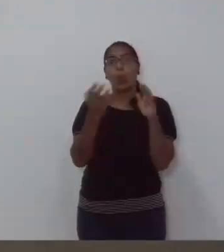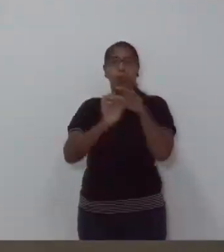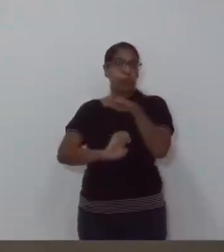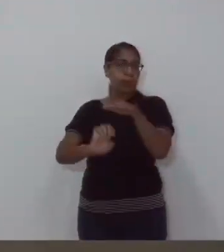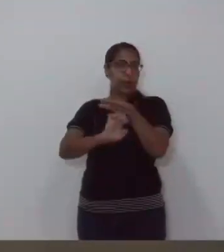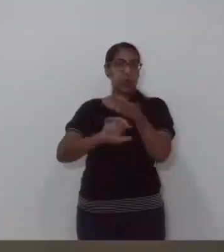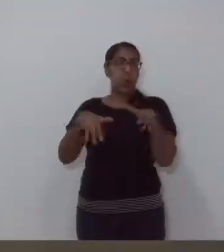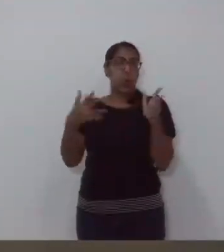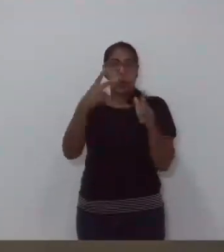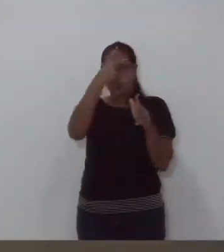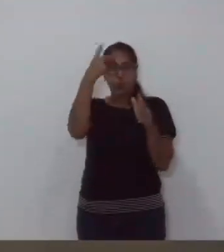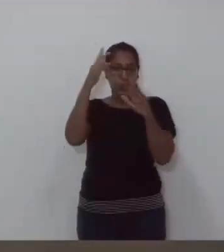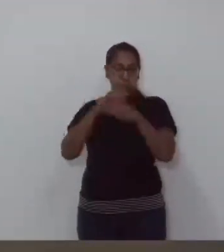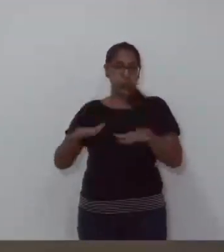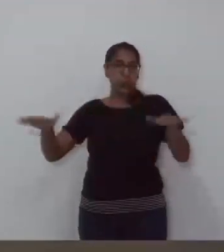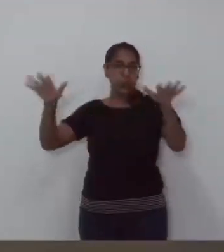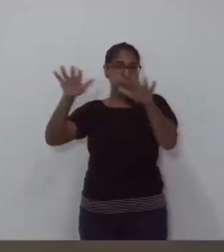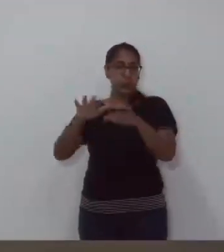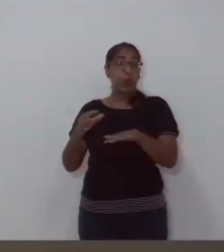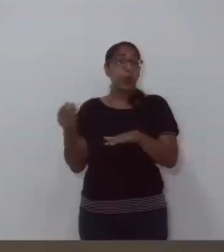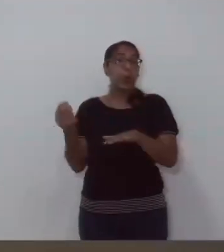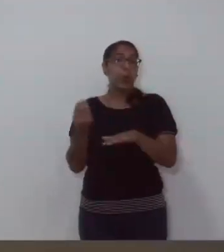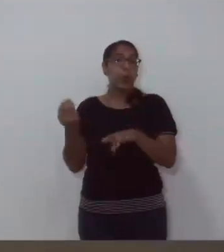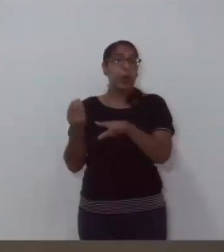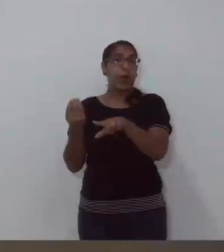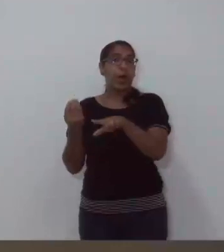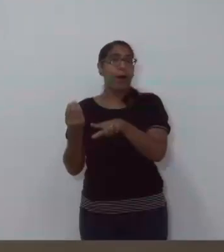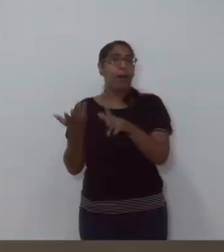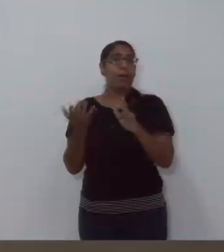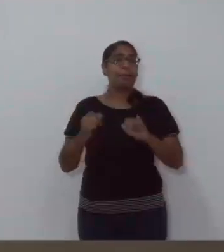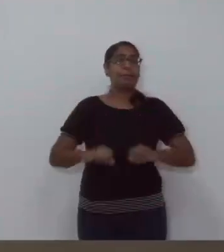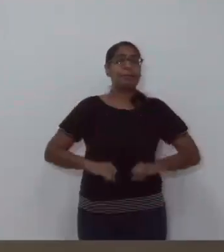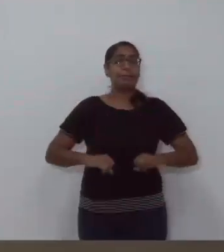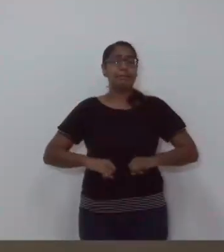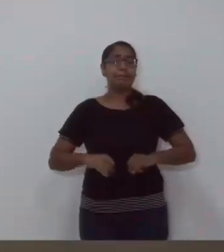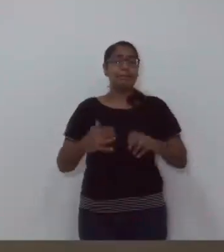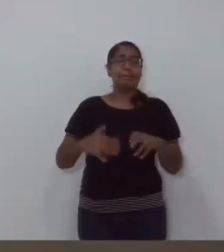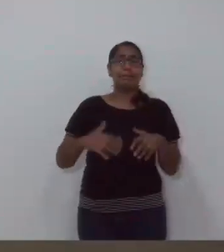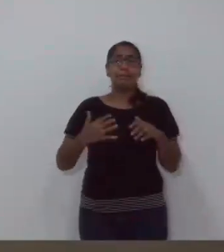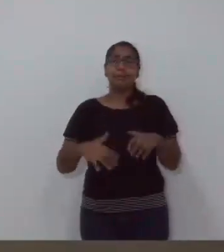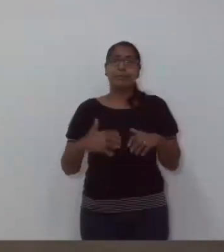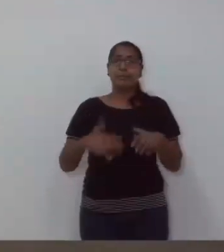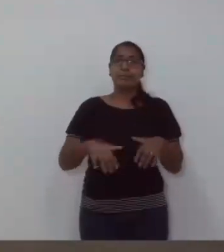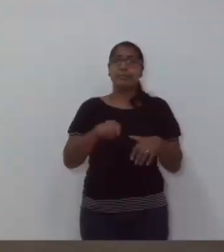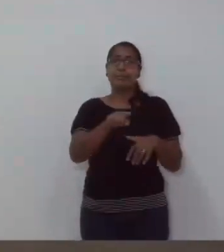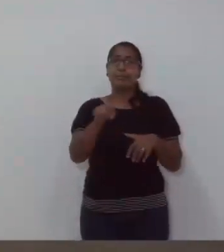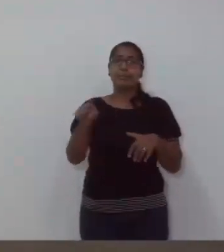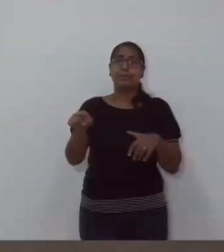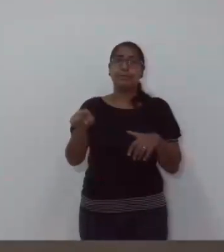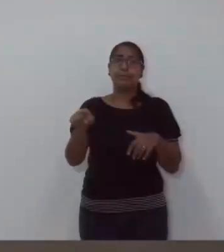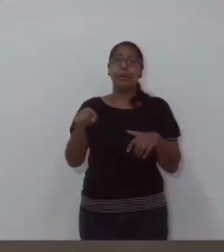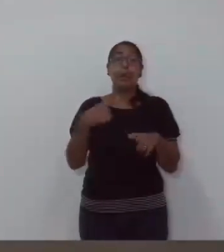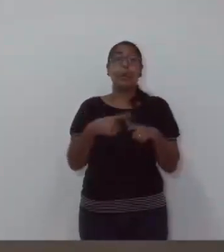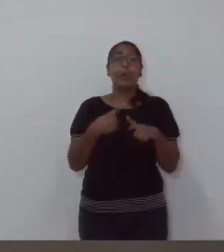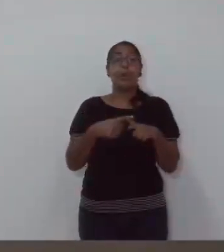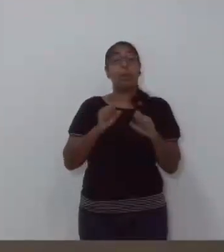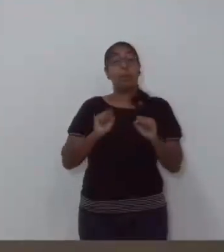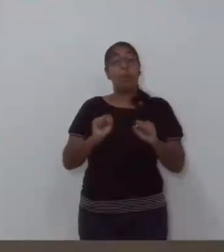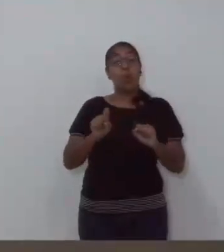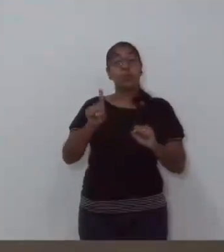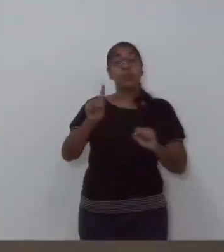as pessoas envolvidas já passam a sofrer as consequências de, no mínimo, estar sendo suspeito de